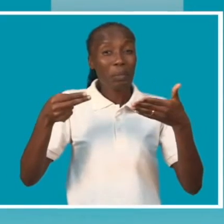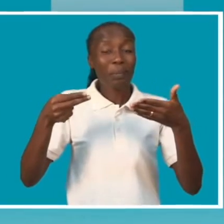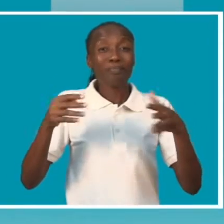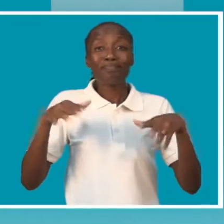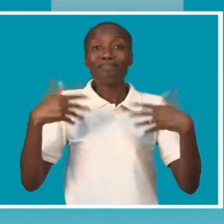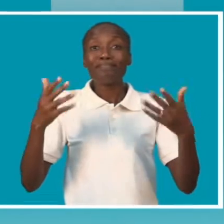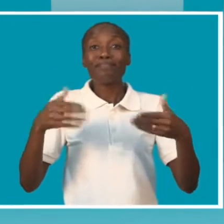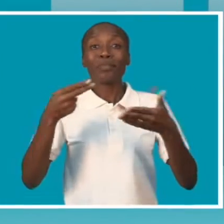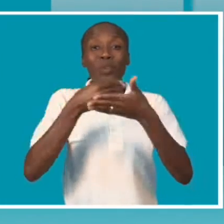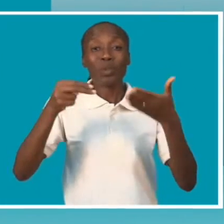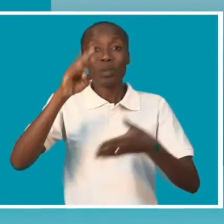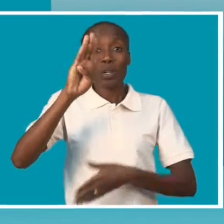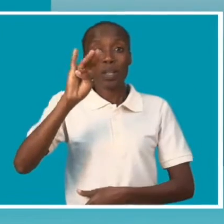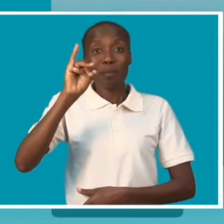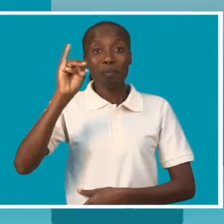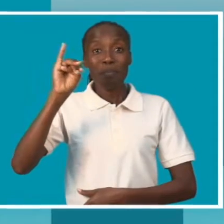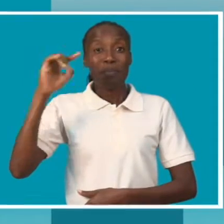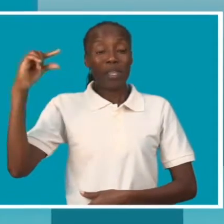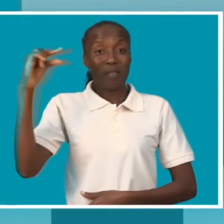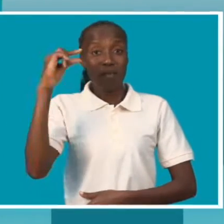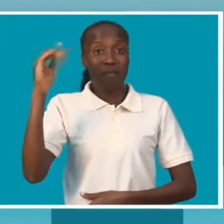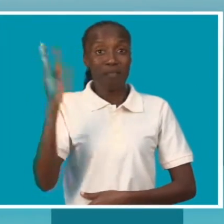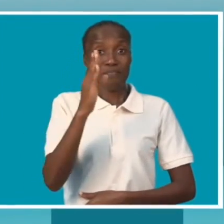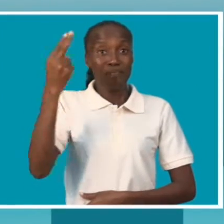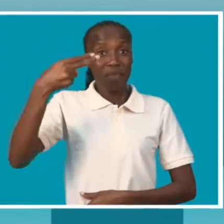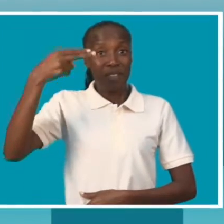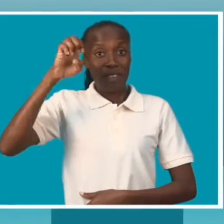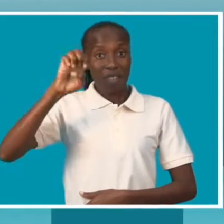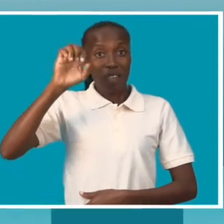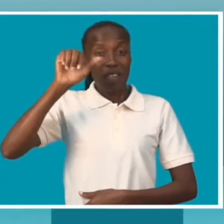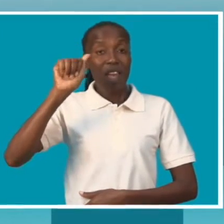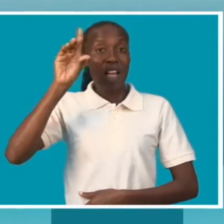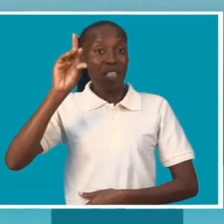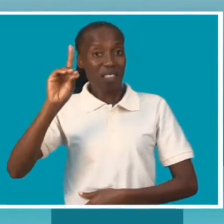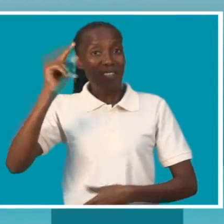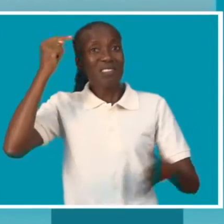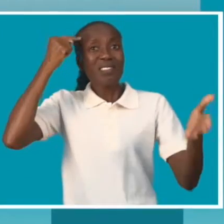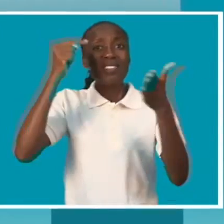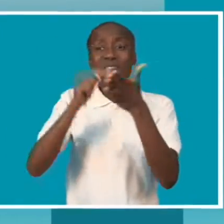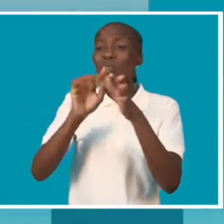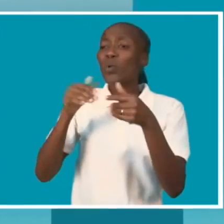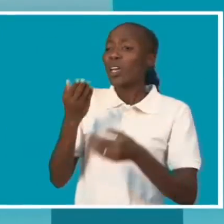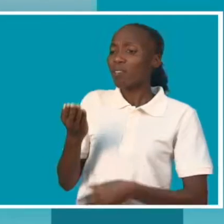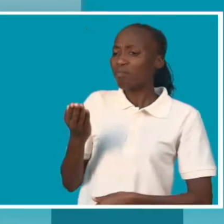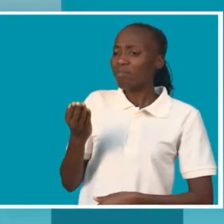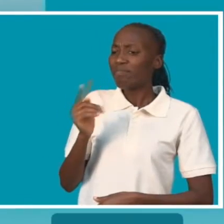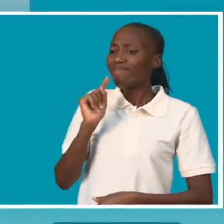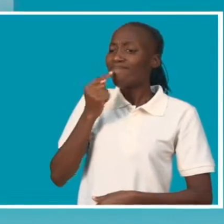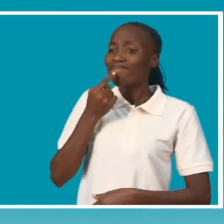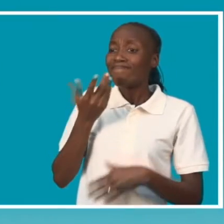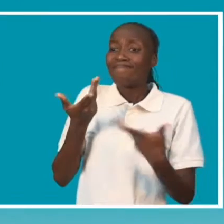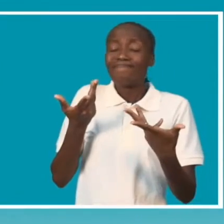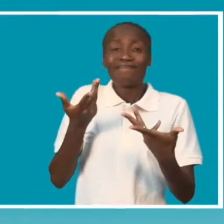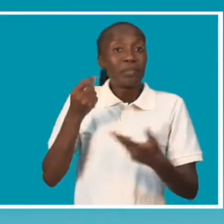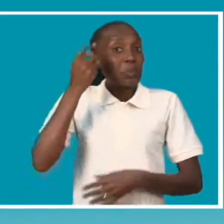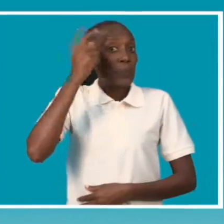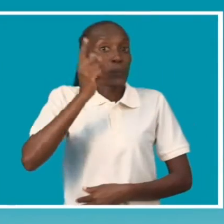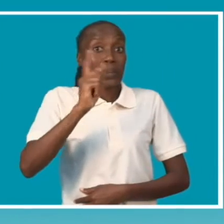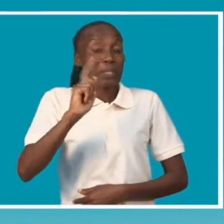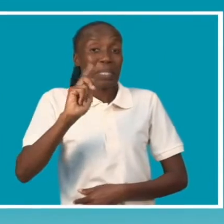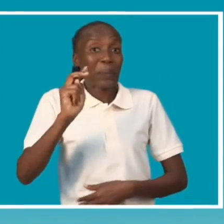Chama-se Big Hand. Big Head? É. O que significa? Eu não sei o que significa